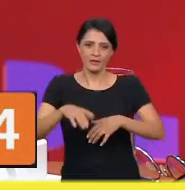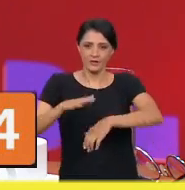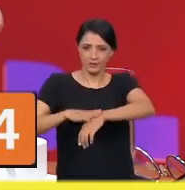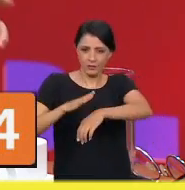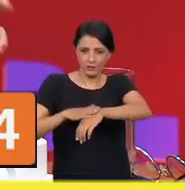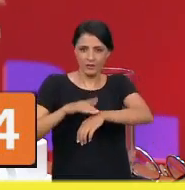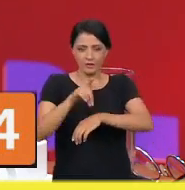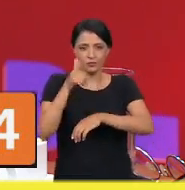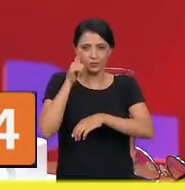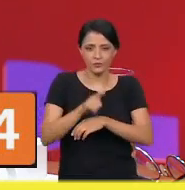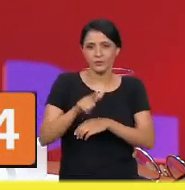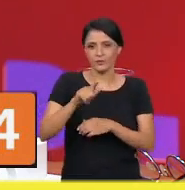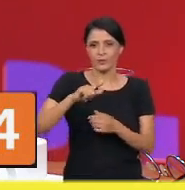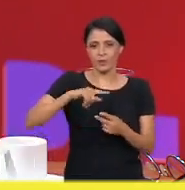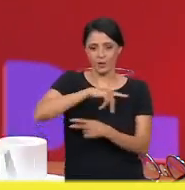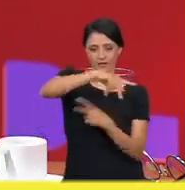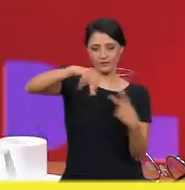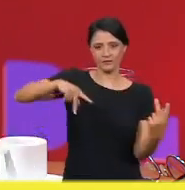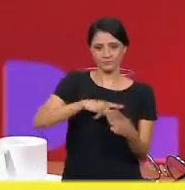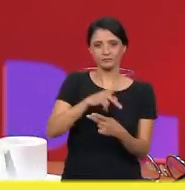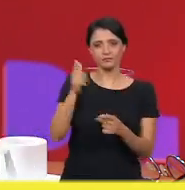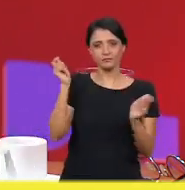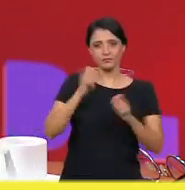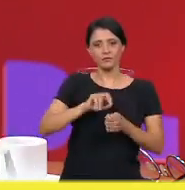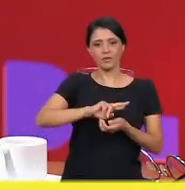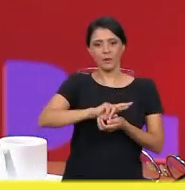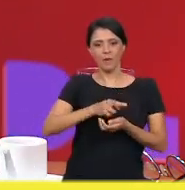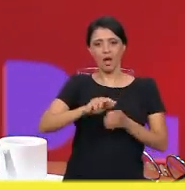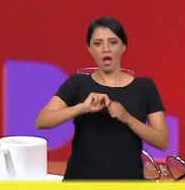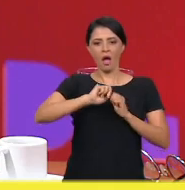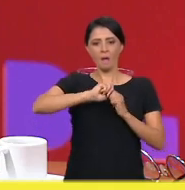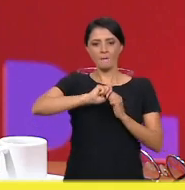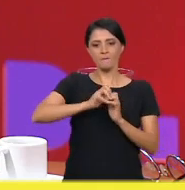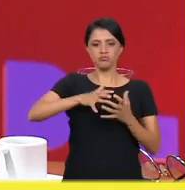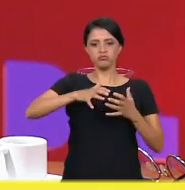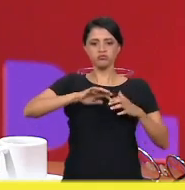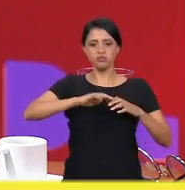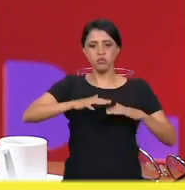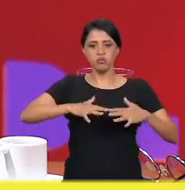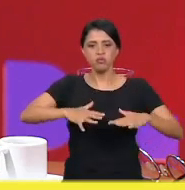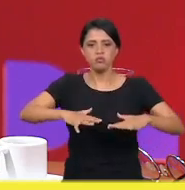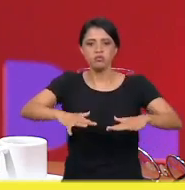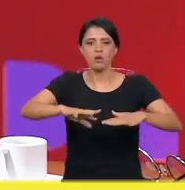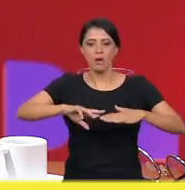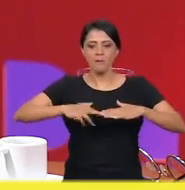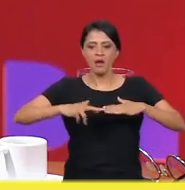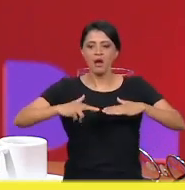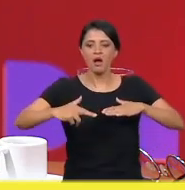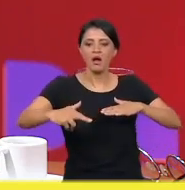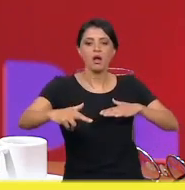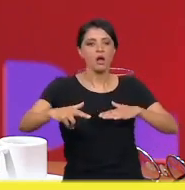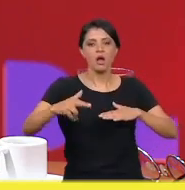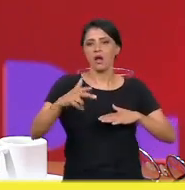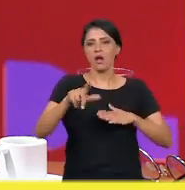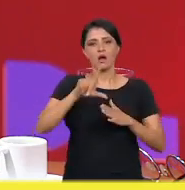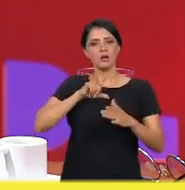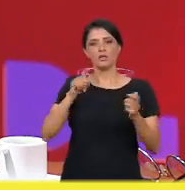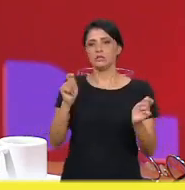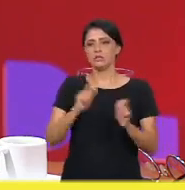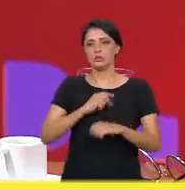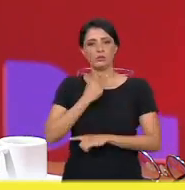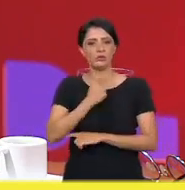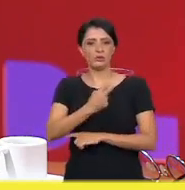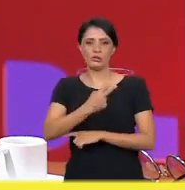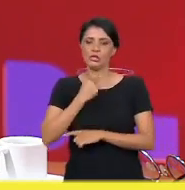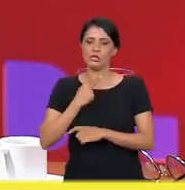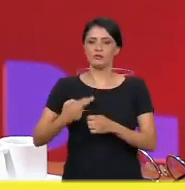essa radiação. Ou seja, a radiação ela pôde viajar livremente pelo universo. Lembra, antes ela não podia. Ela ficava colidindo com aqueles prótons.